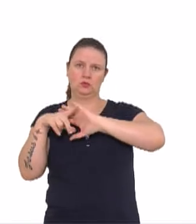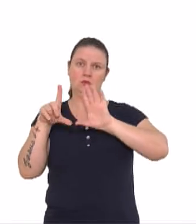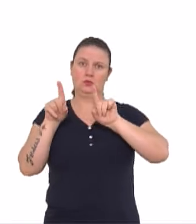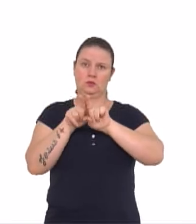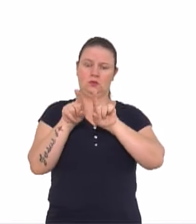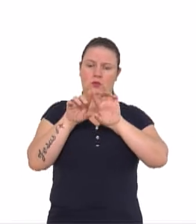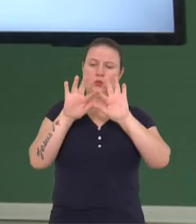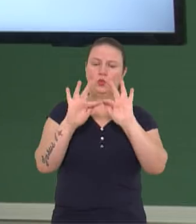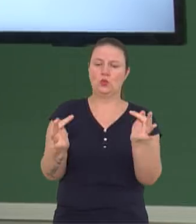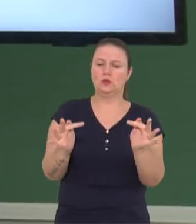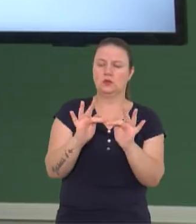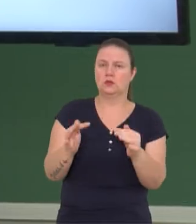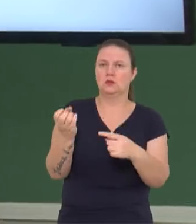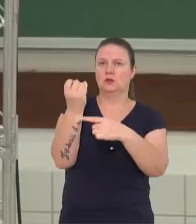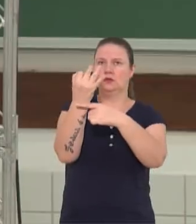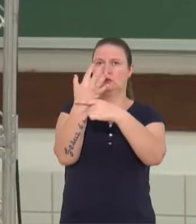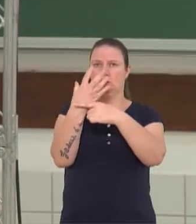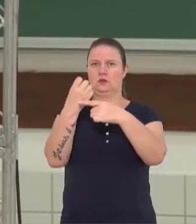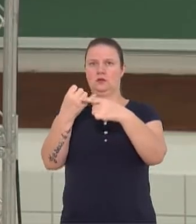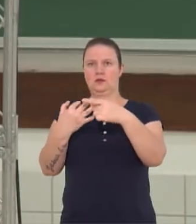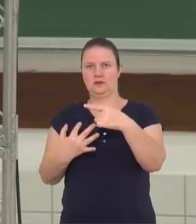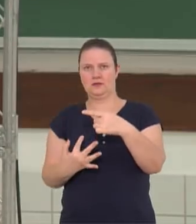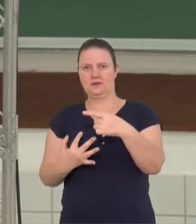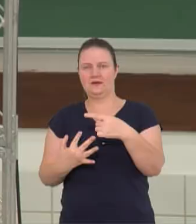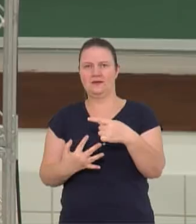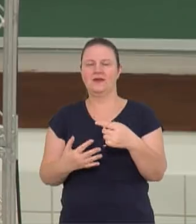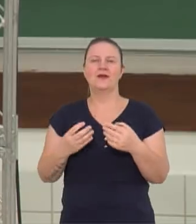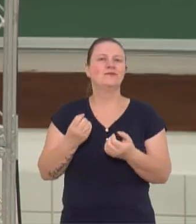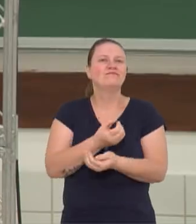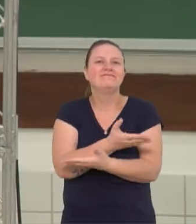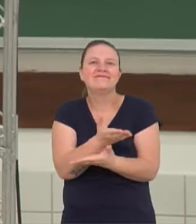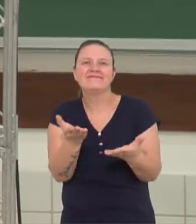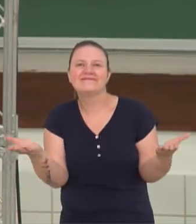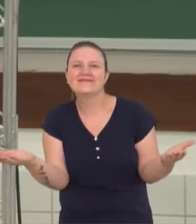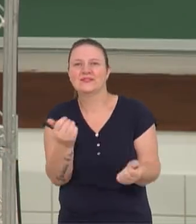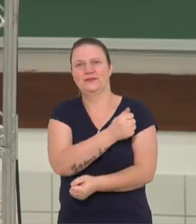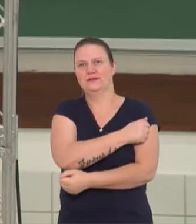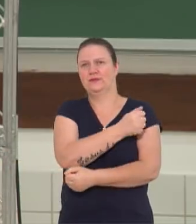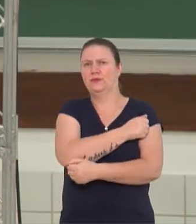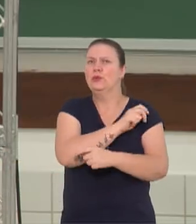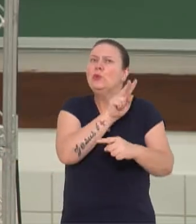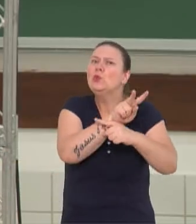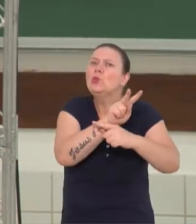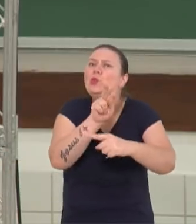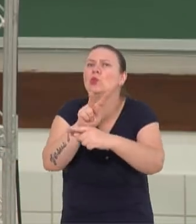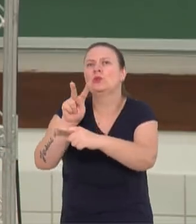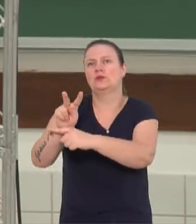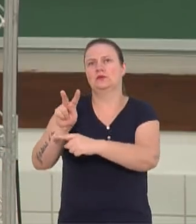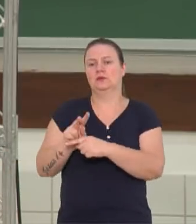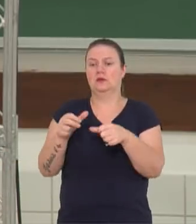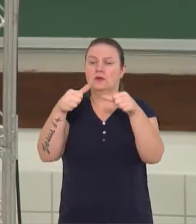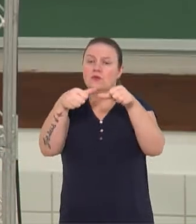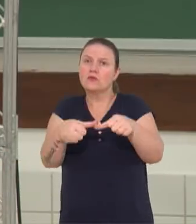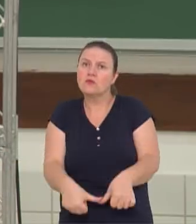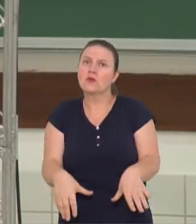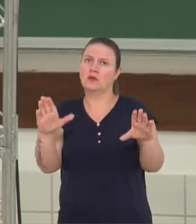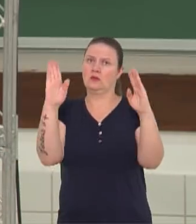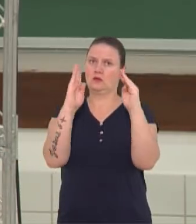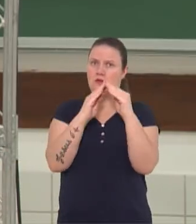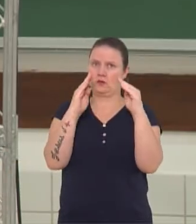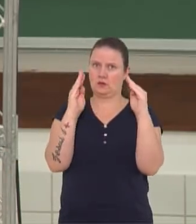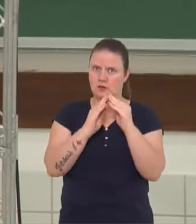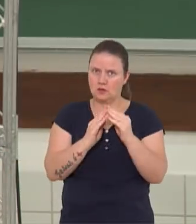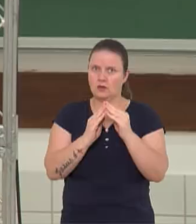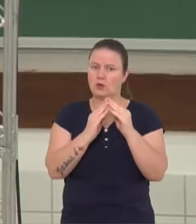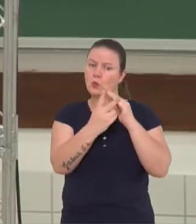fração. Tudo bem? Muito bem. Então, pessoal, se cuidem, fiquem em casa,